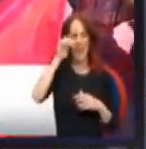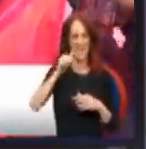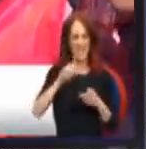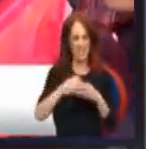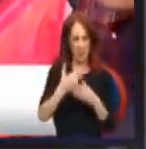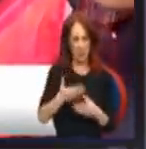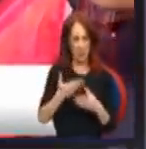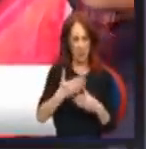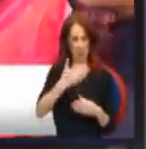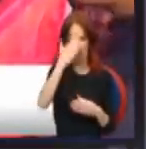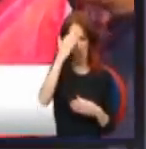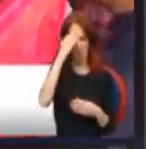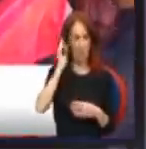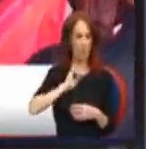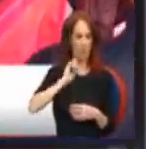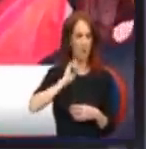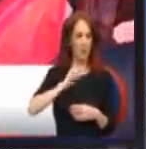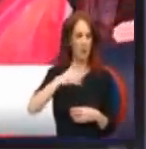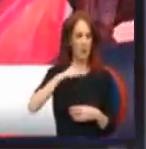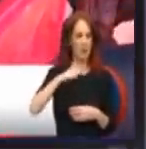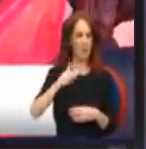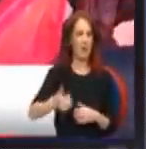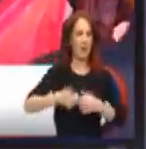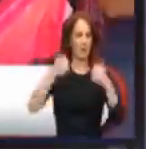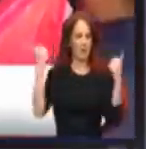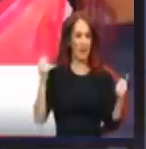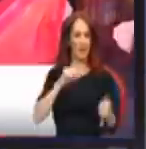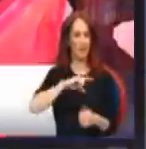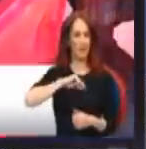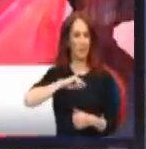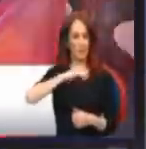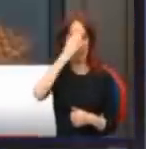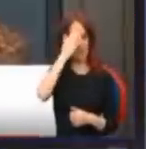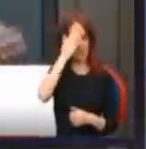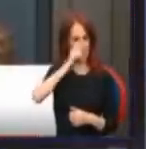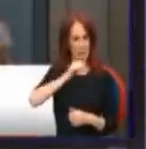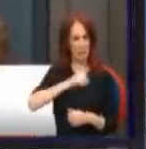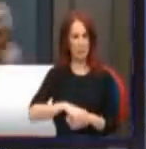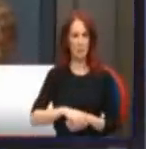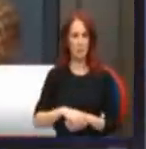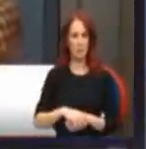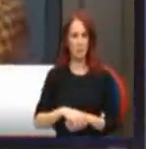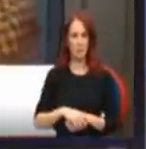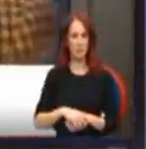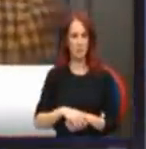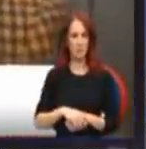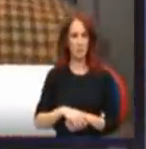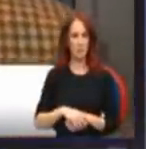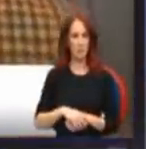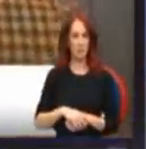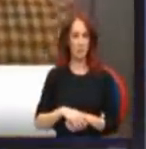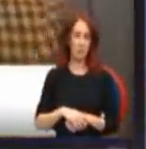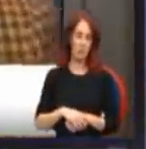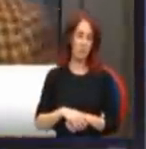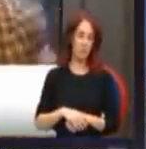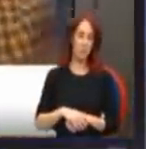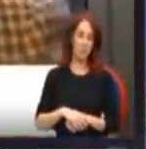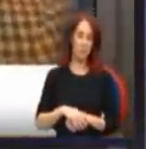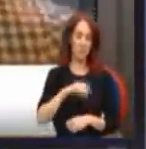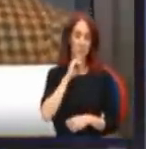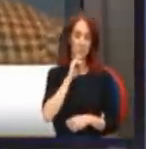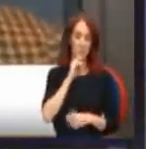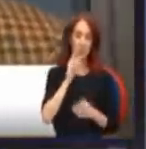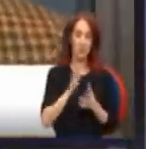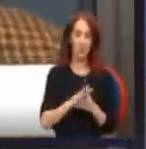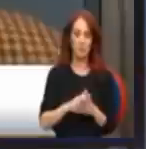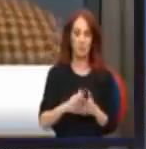e pelo que temos visto da equipa de Jorge Jesus, é possível os adeptos brasileiros acreditarem? É possível,